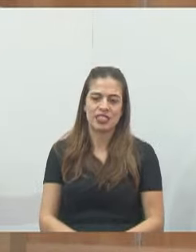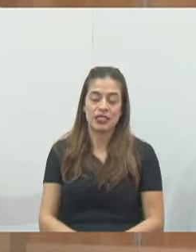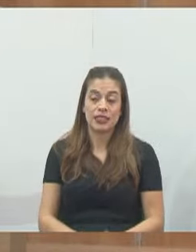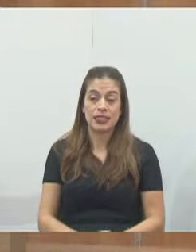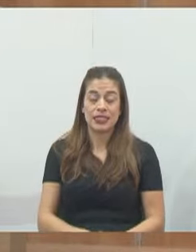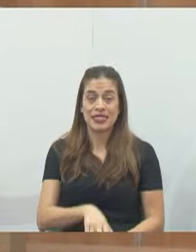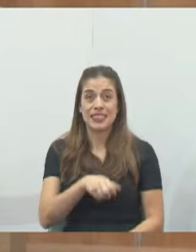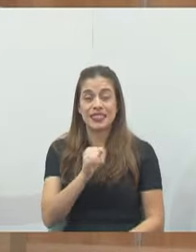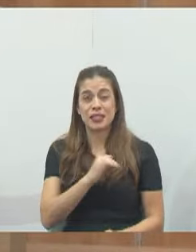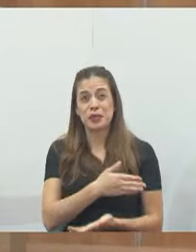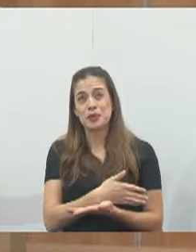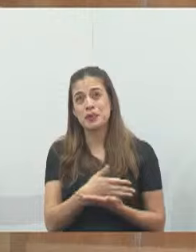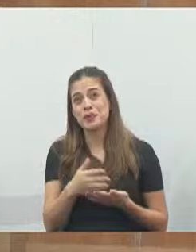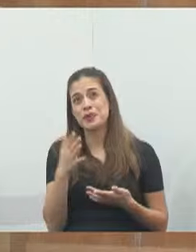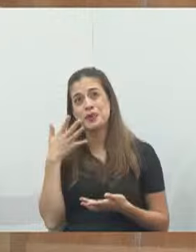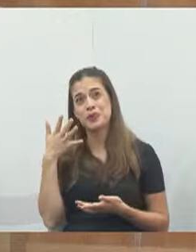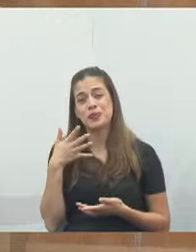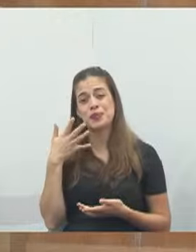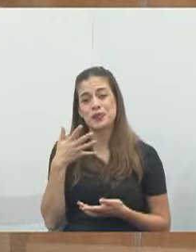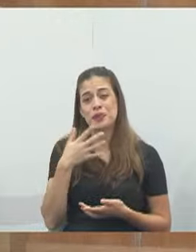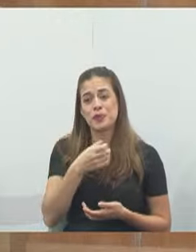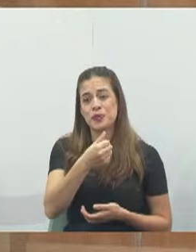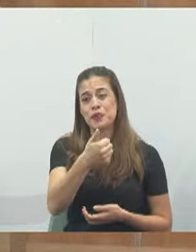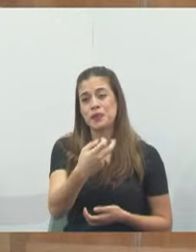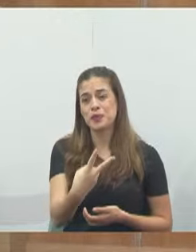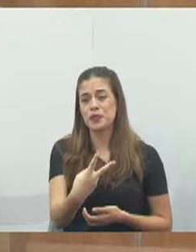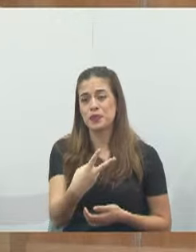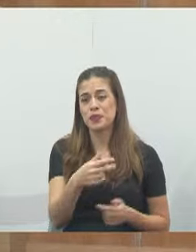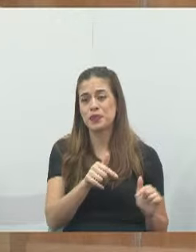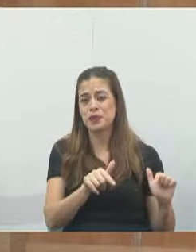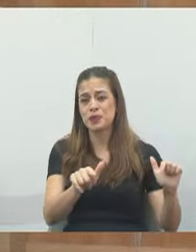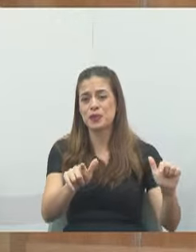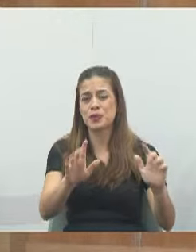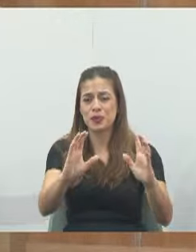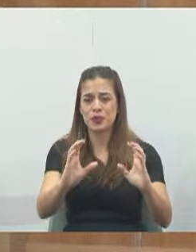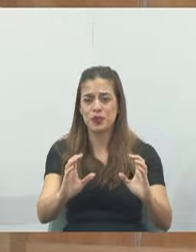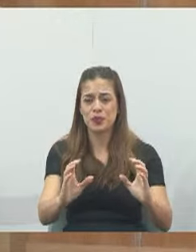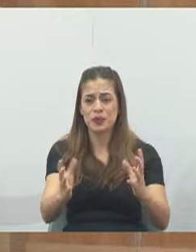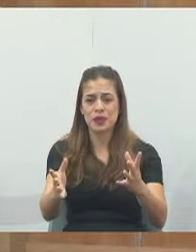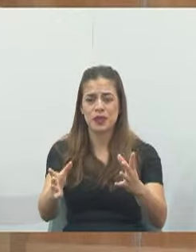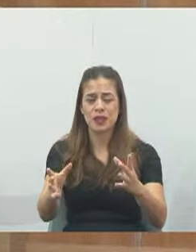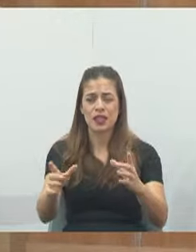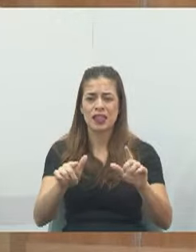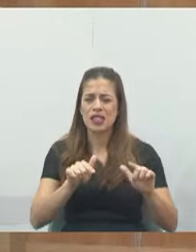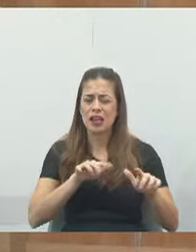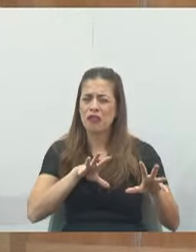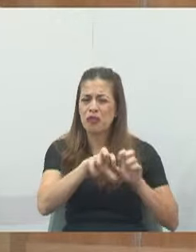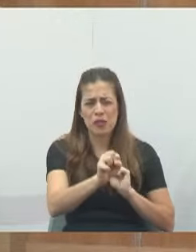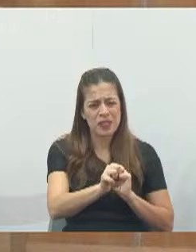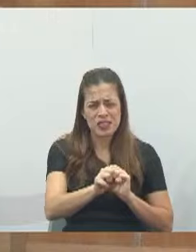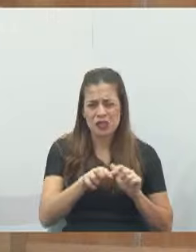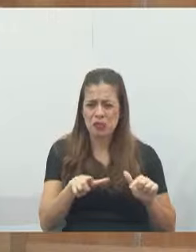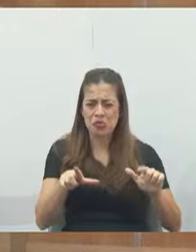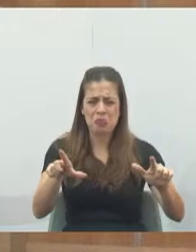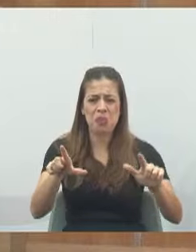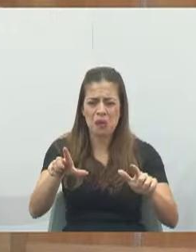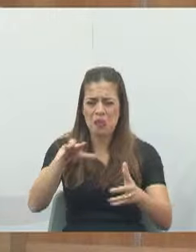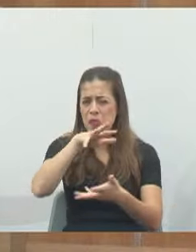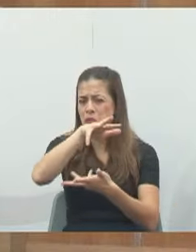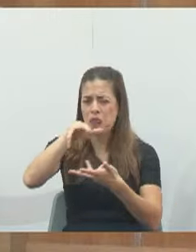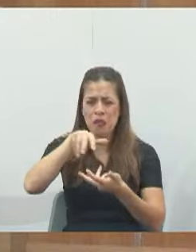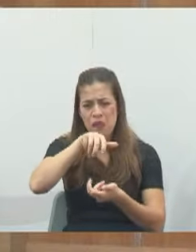Se eu começar a falar aqui dos títulos, 12 títulos que recebeu, certificações